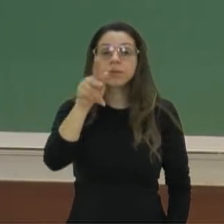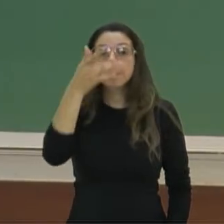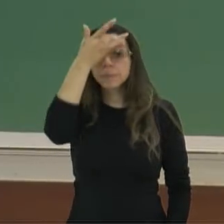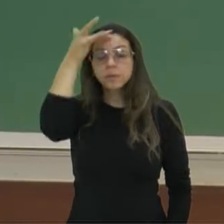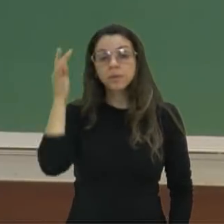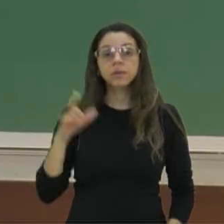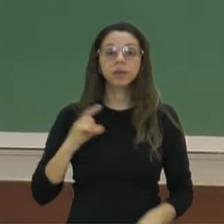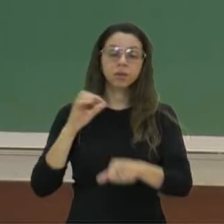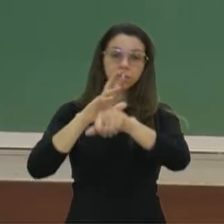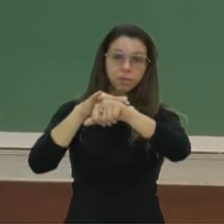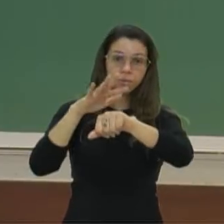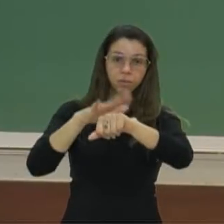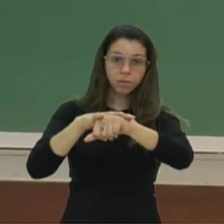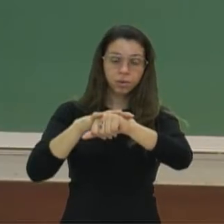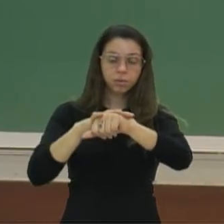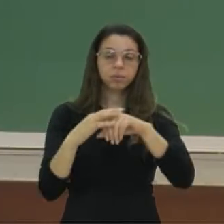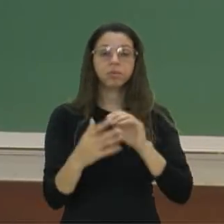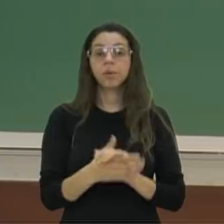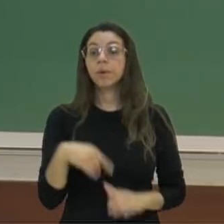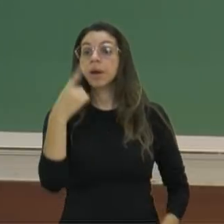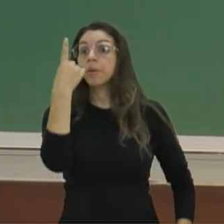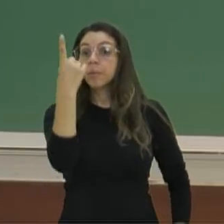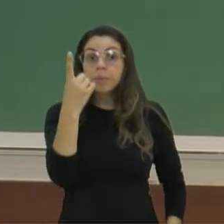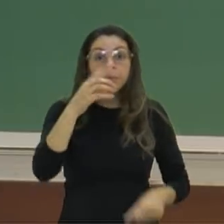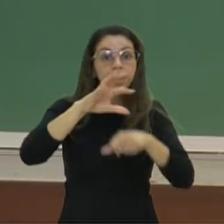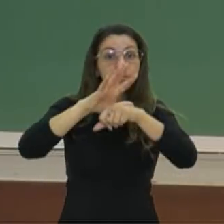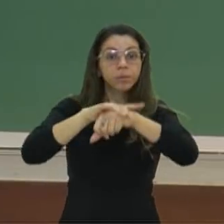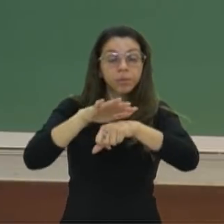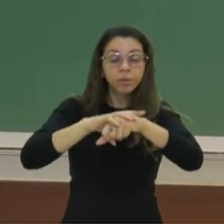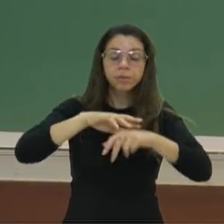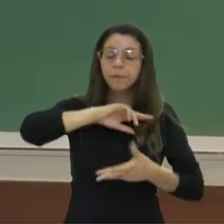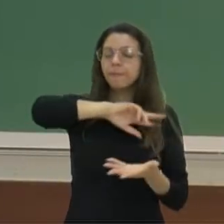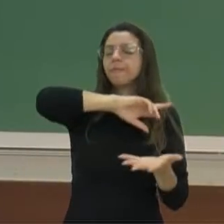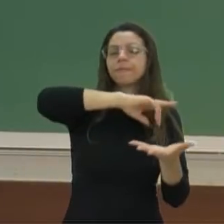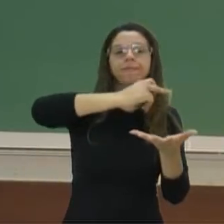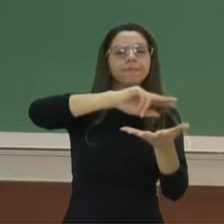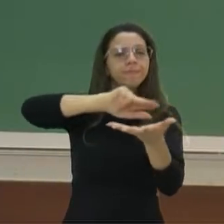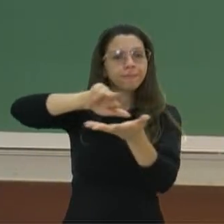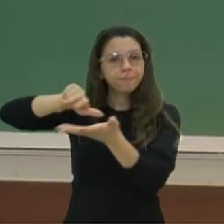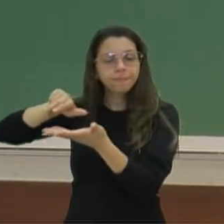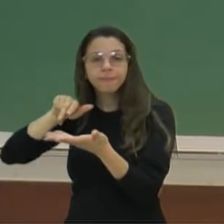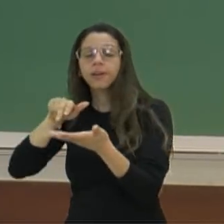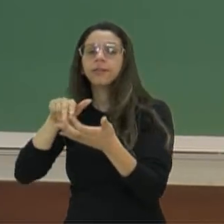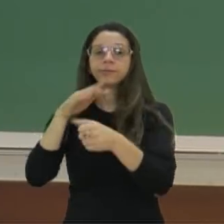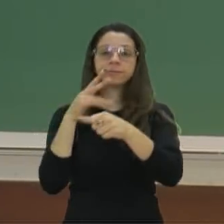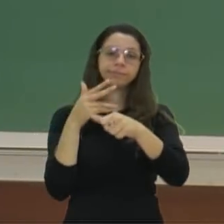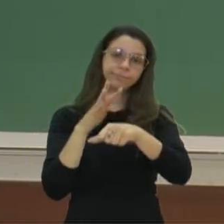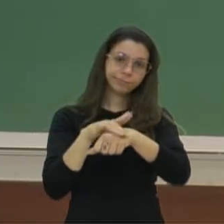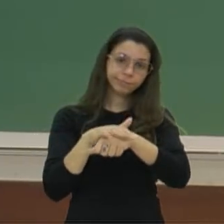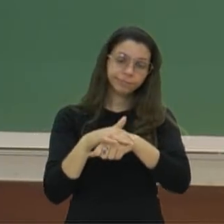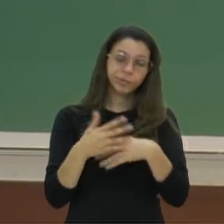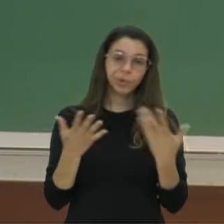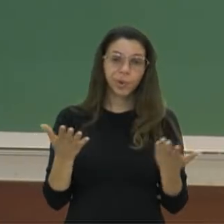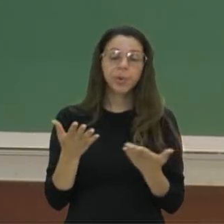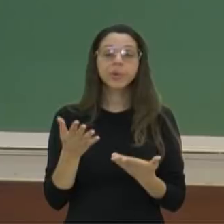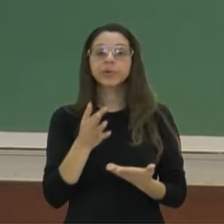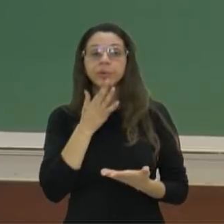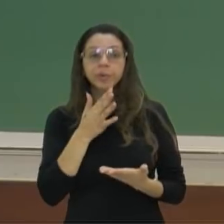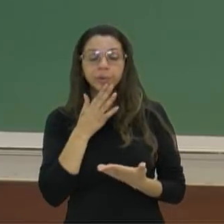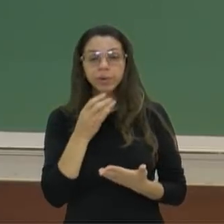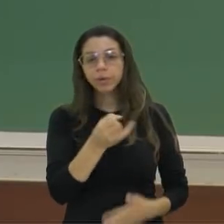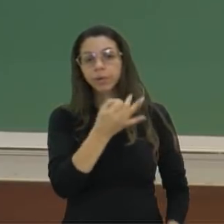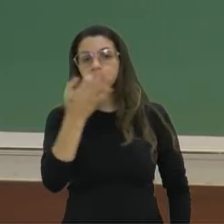visão. Não é um distúrbio de visão, são vários distúrbios e hoje a gente vai conhecer